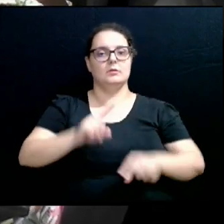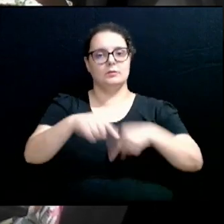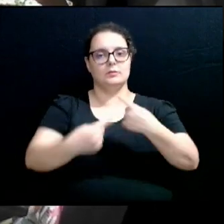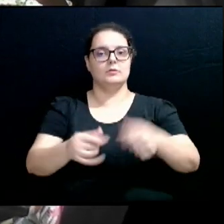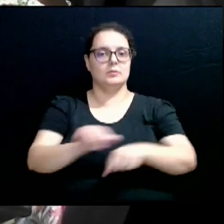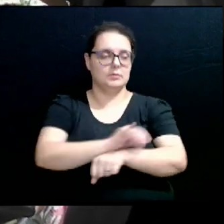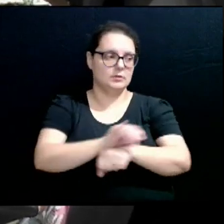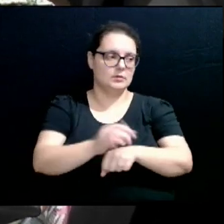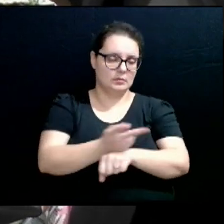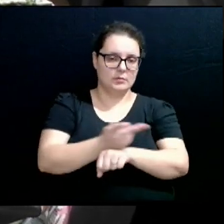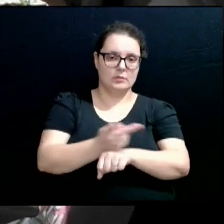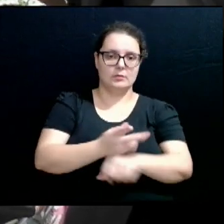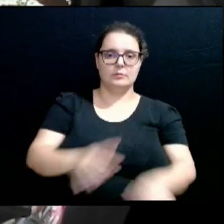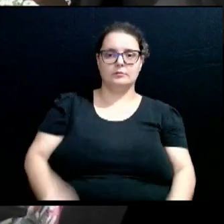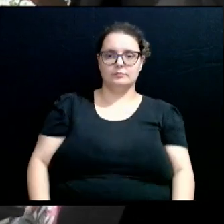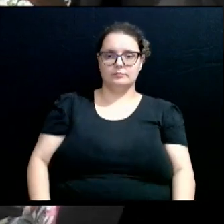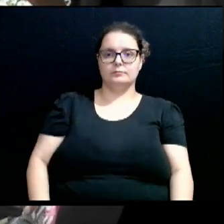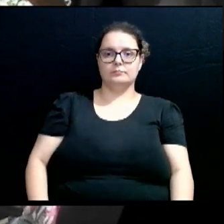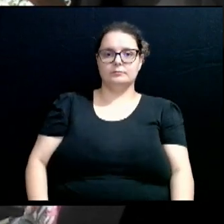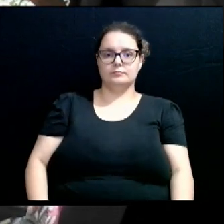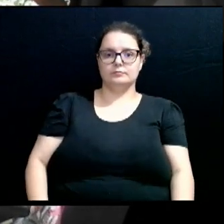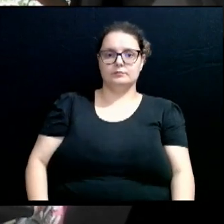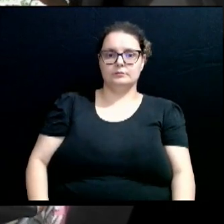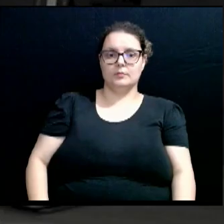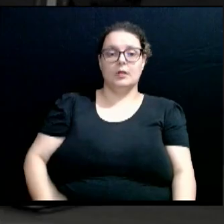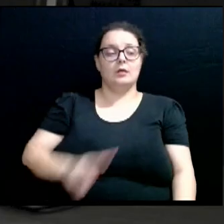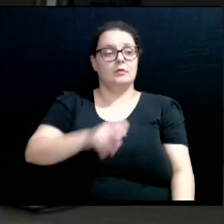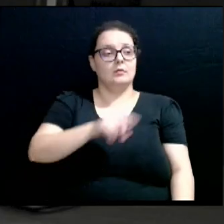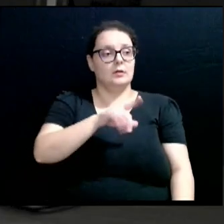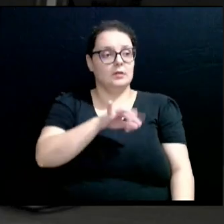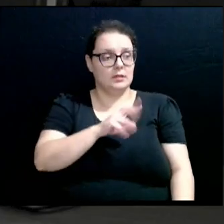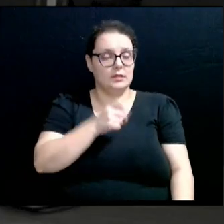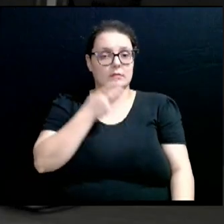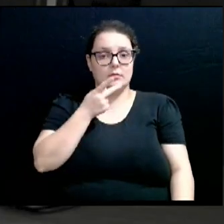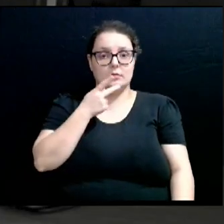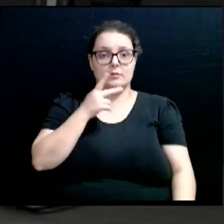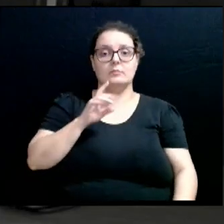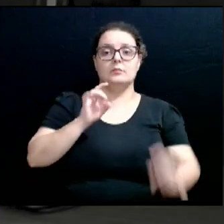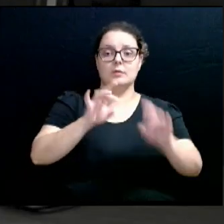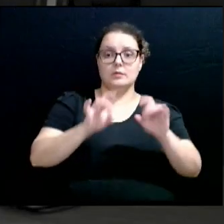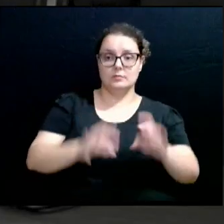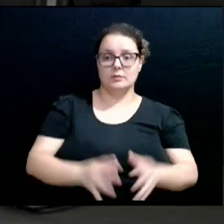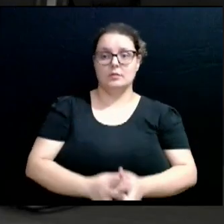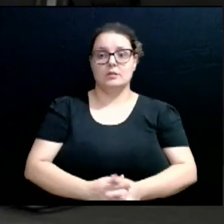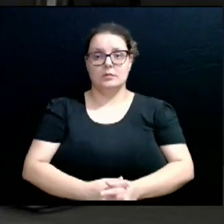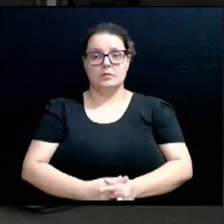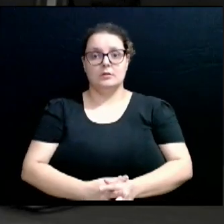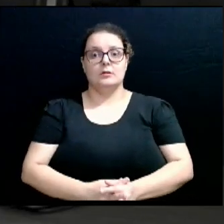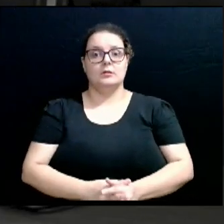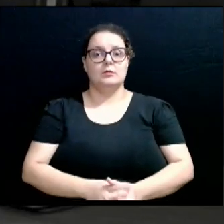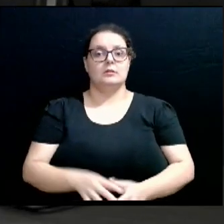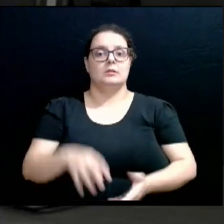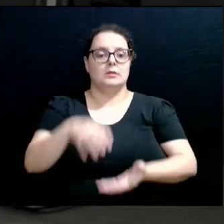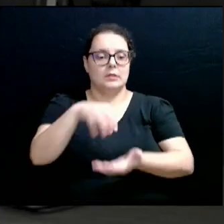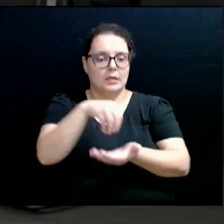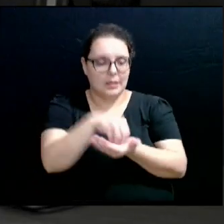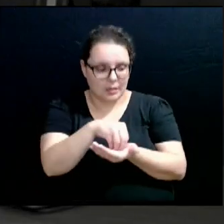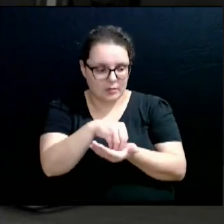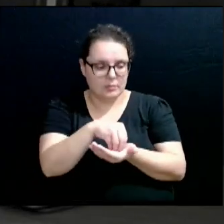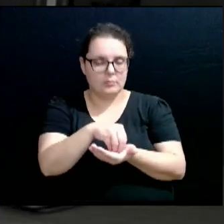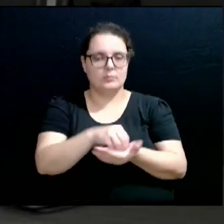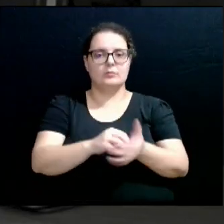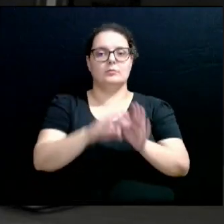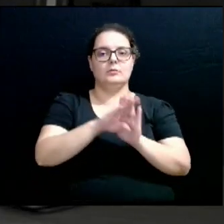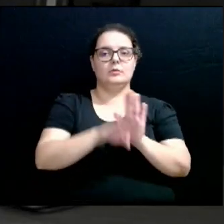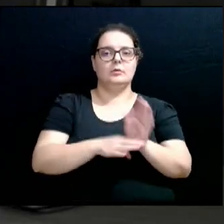Mas, Valéria, falando especificamente daquilo que a gente, né, que é o cerne deste programa, né, deste trabalho